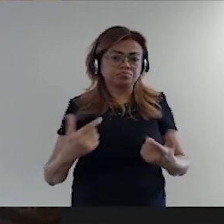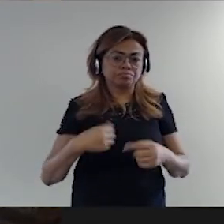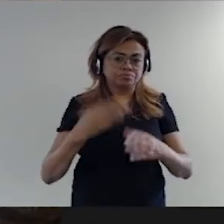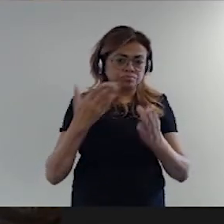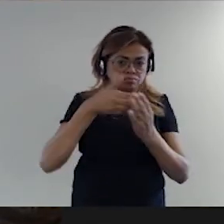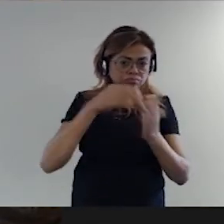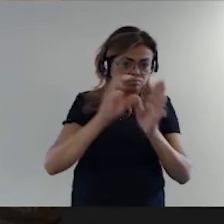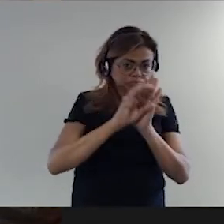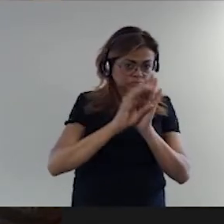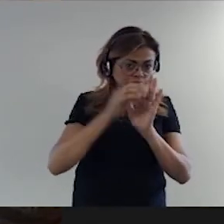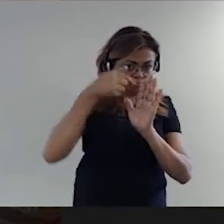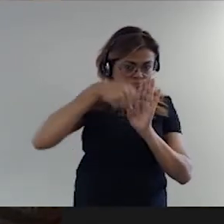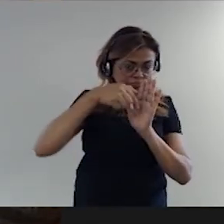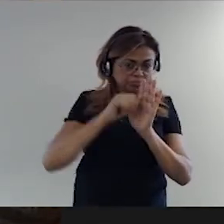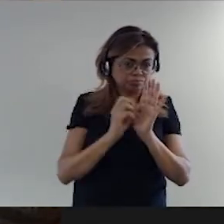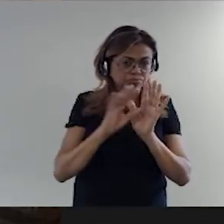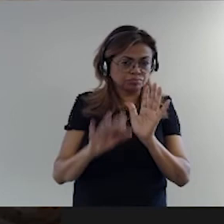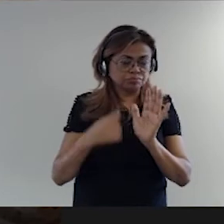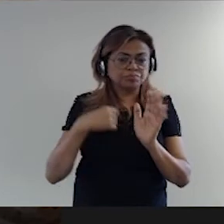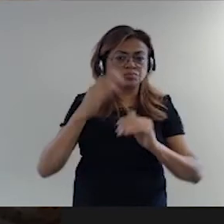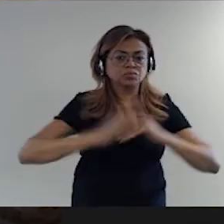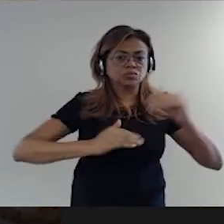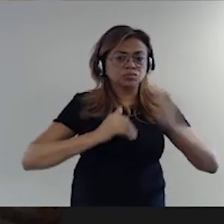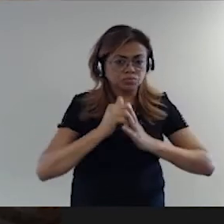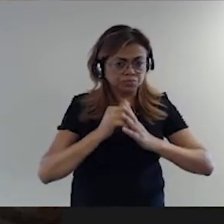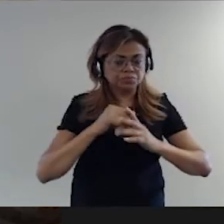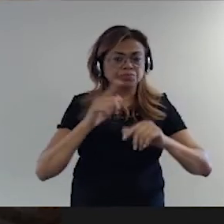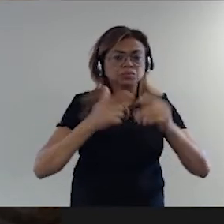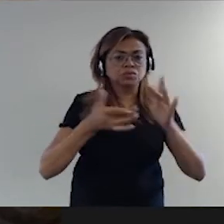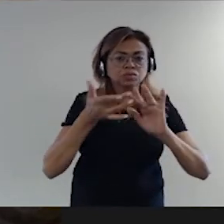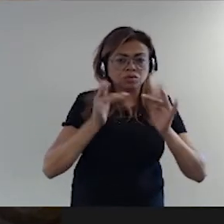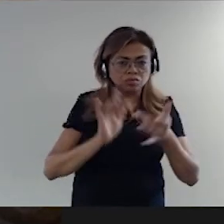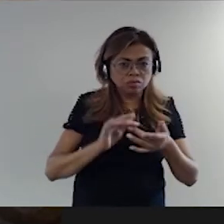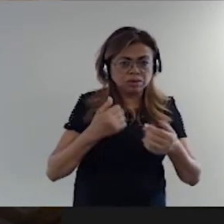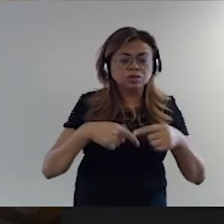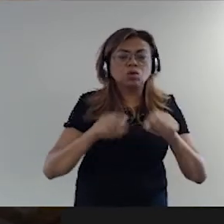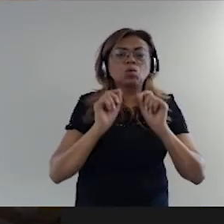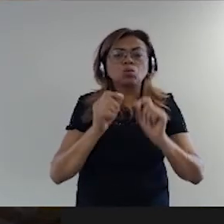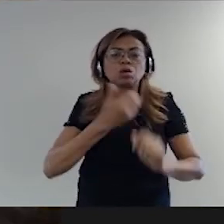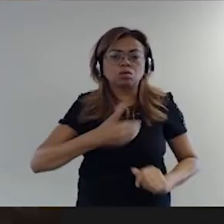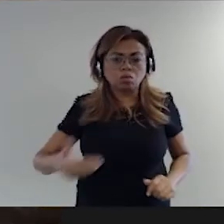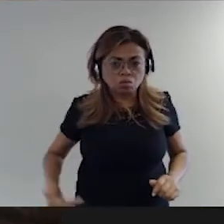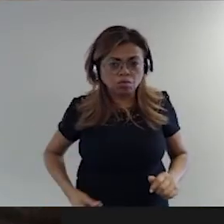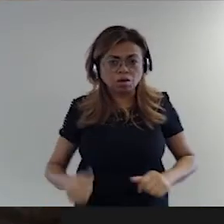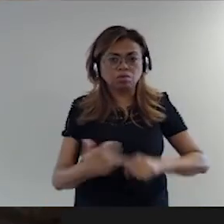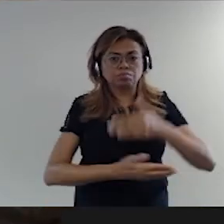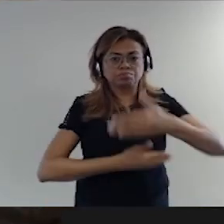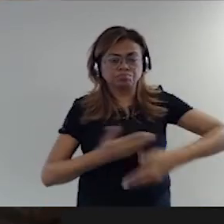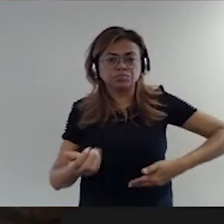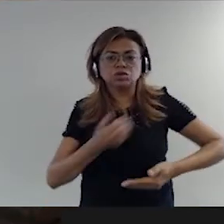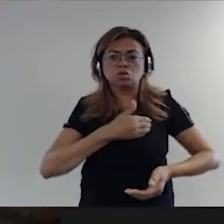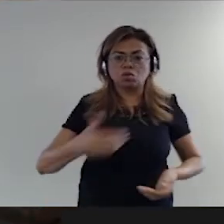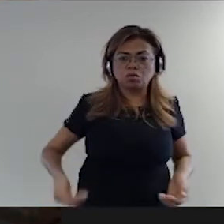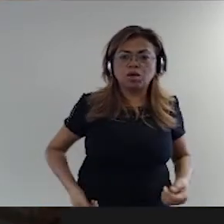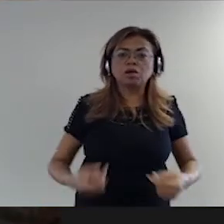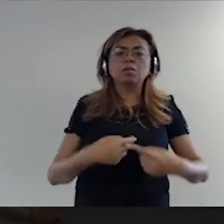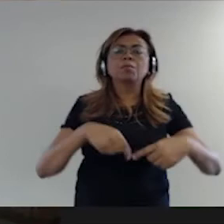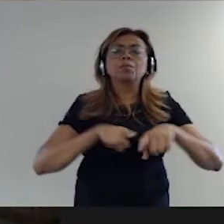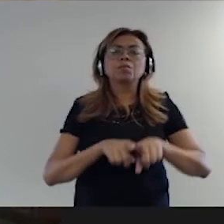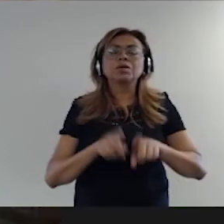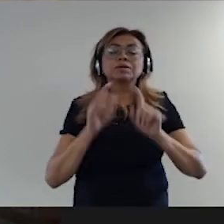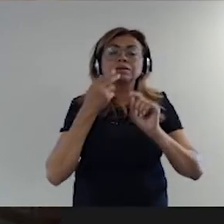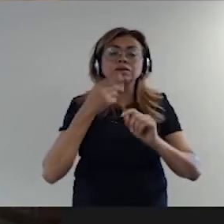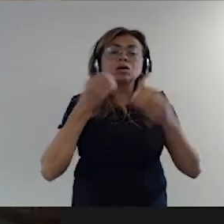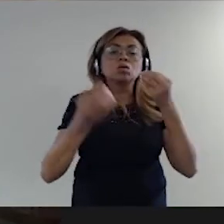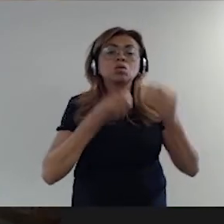só a atividade republicana de relações governamentais, como também a intensificação das